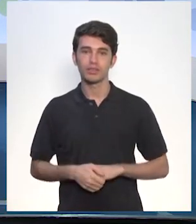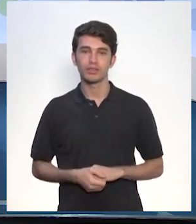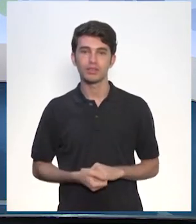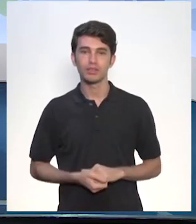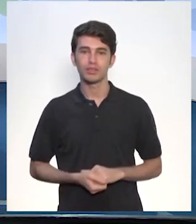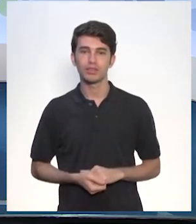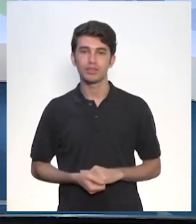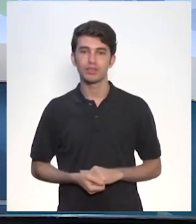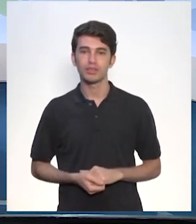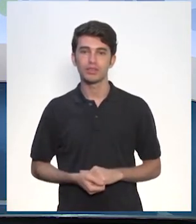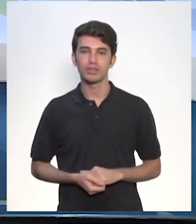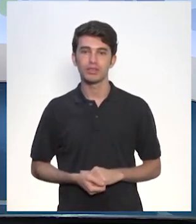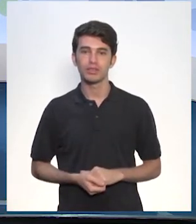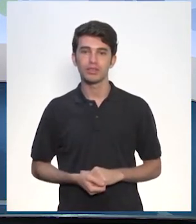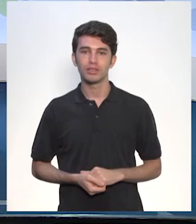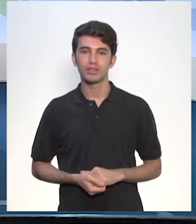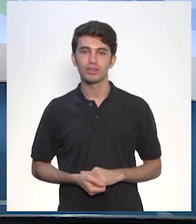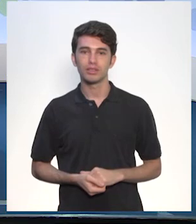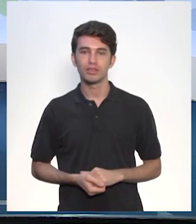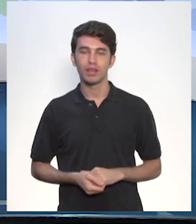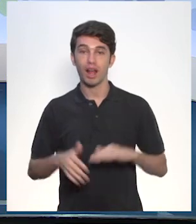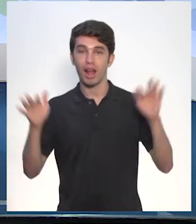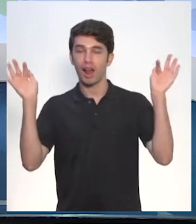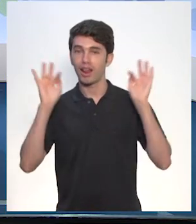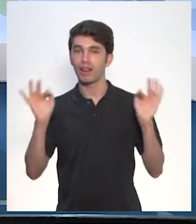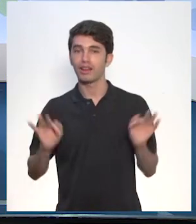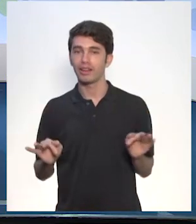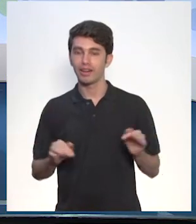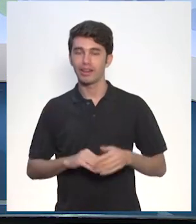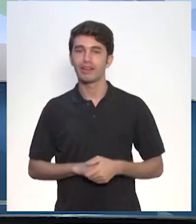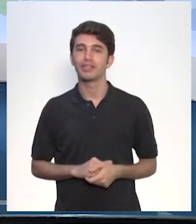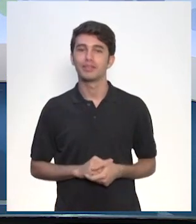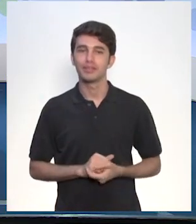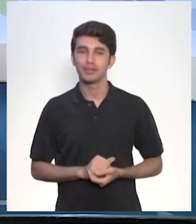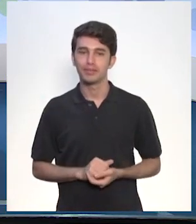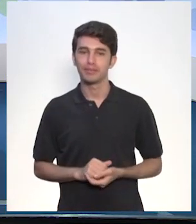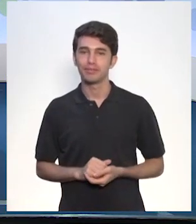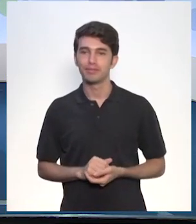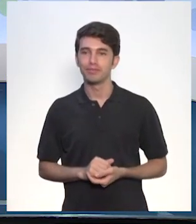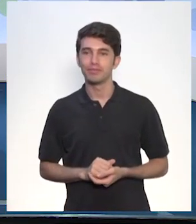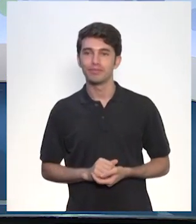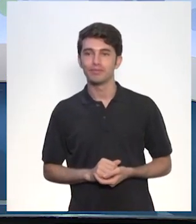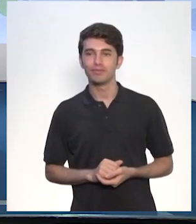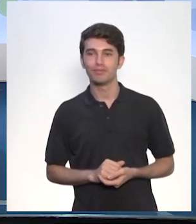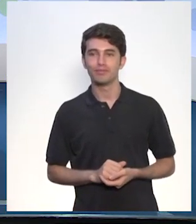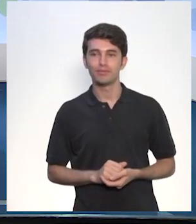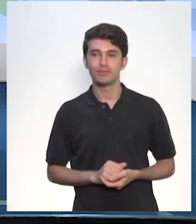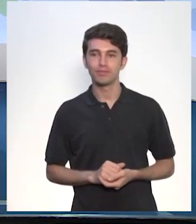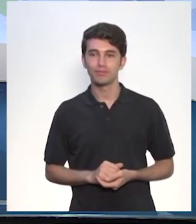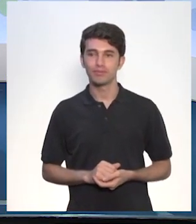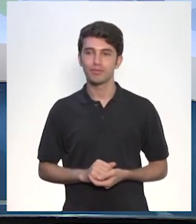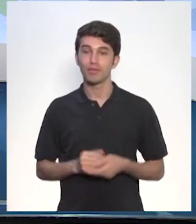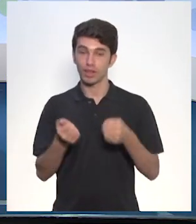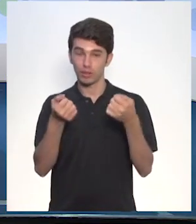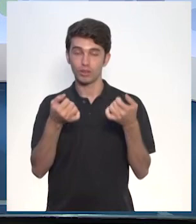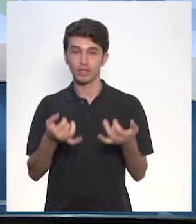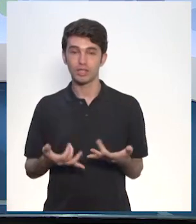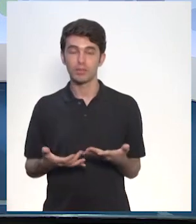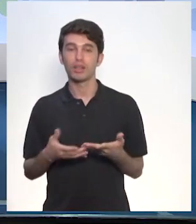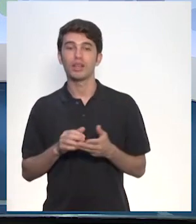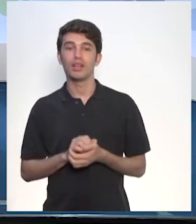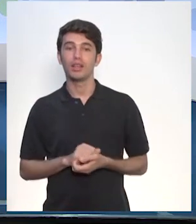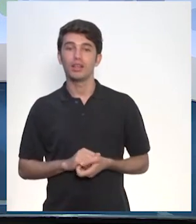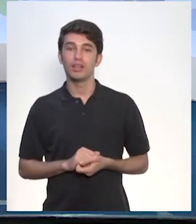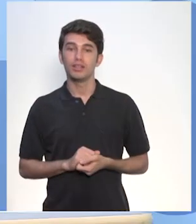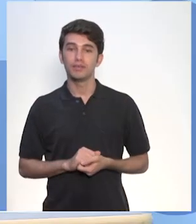ver se cai numa emoção. Alegria. Alegria, Duda. Conte para nós Aí, detalhe, explica